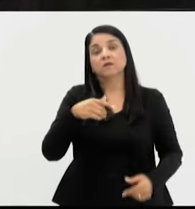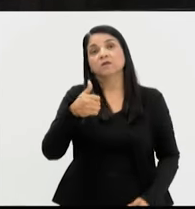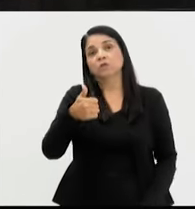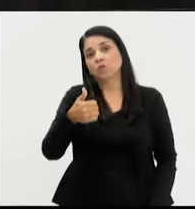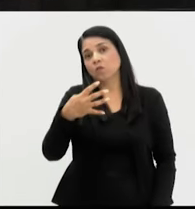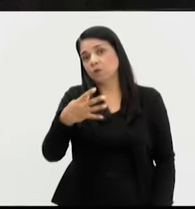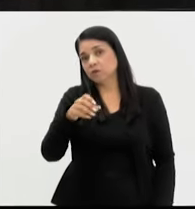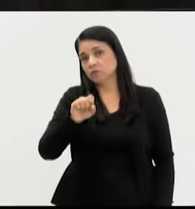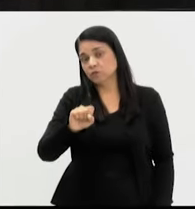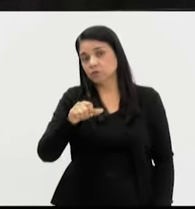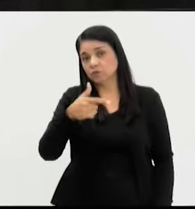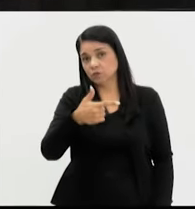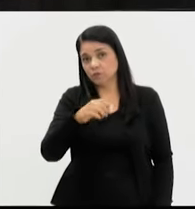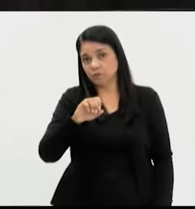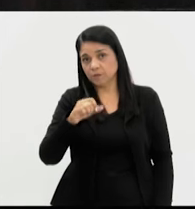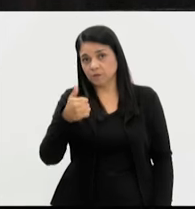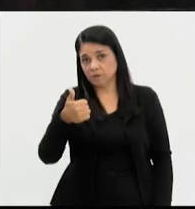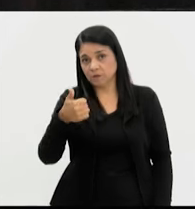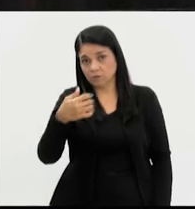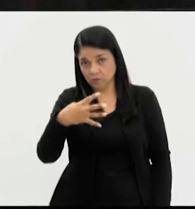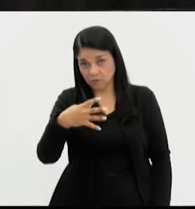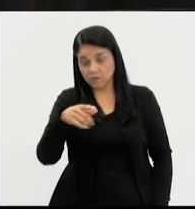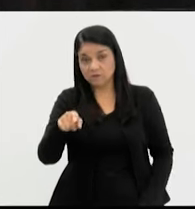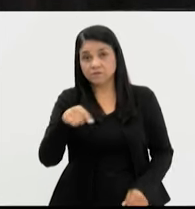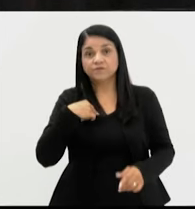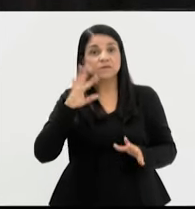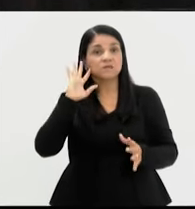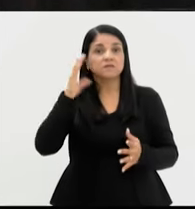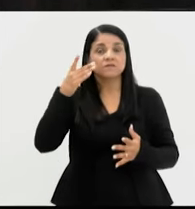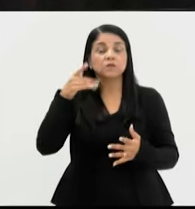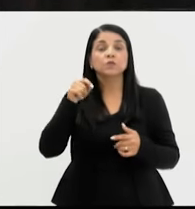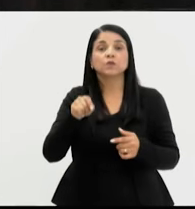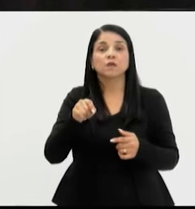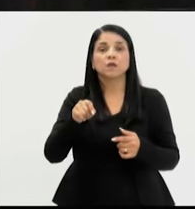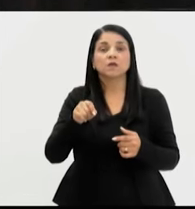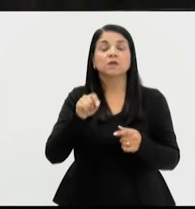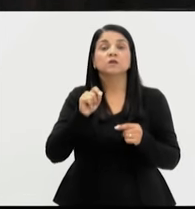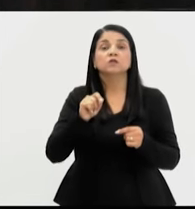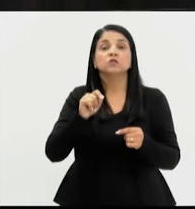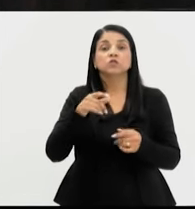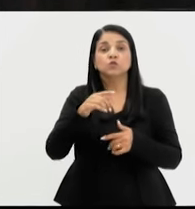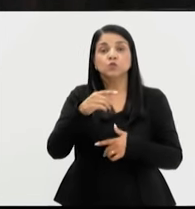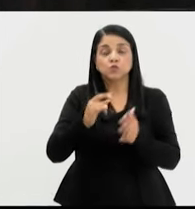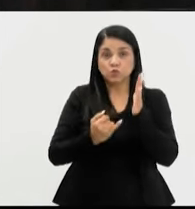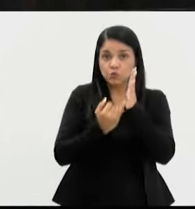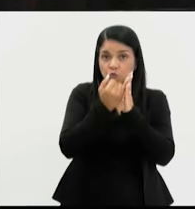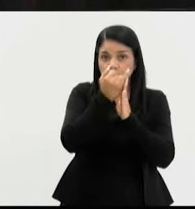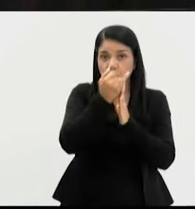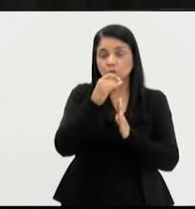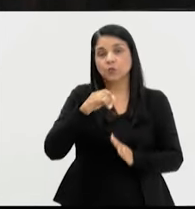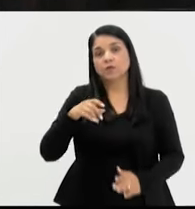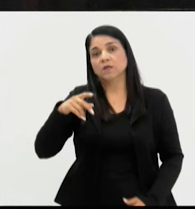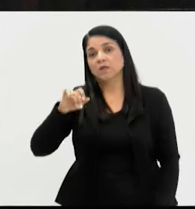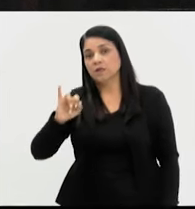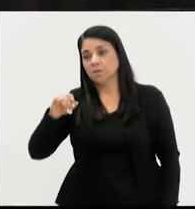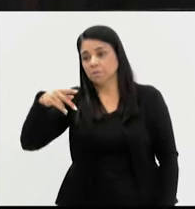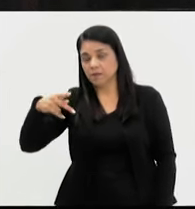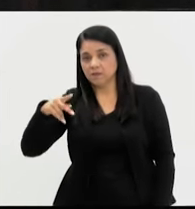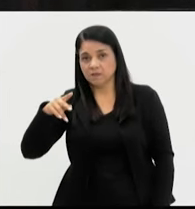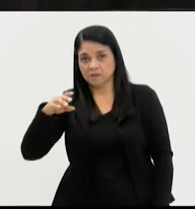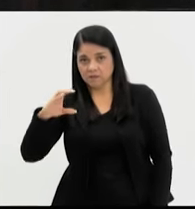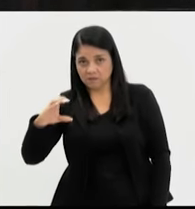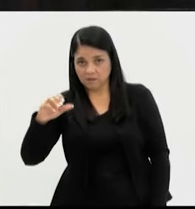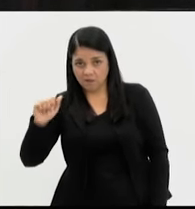definiu que os juros são IPCA mais 4% ao ano